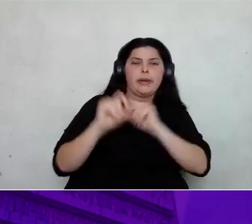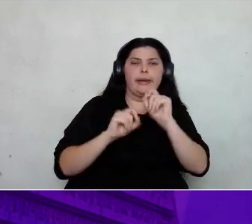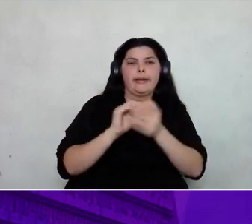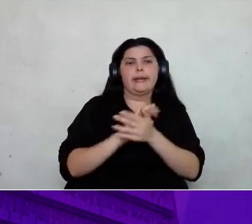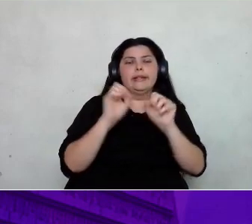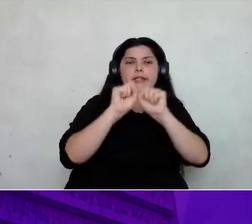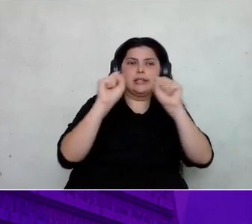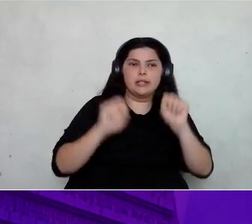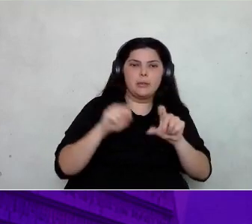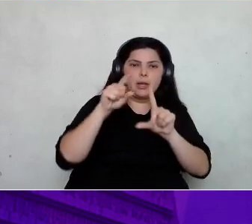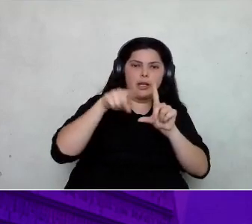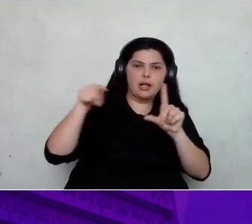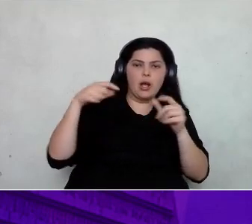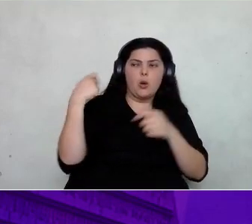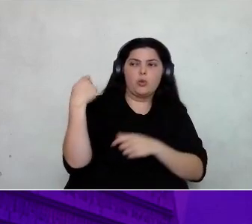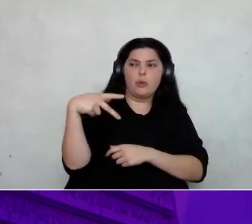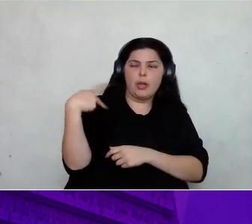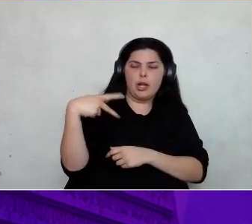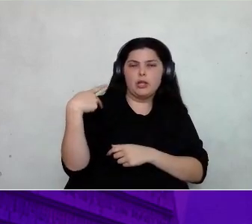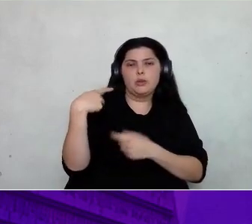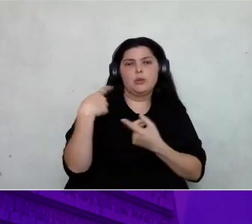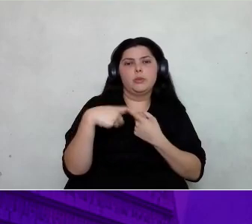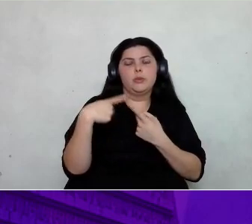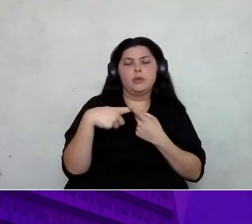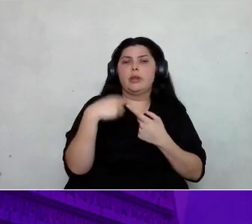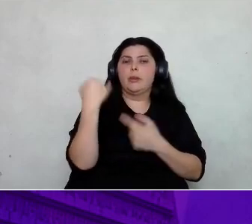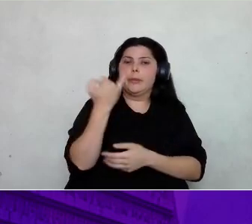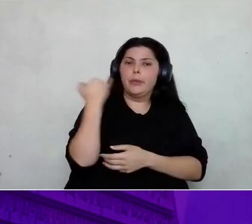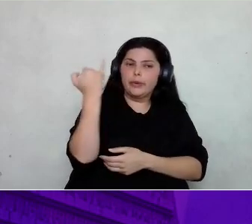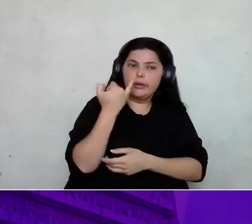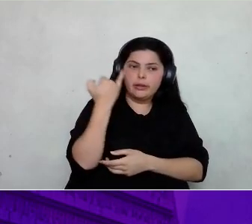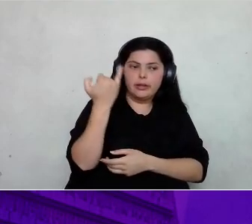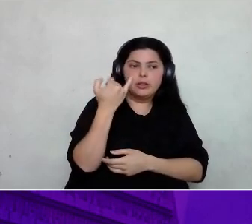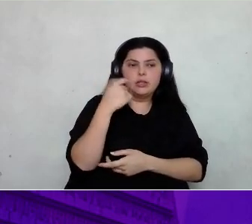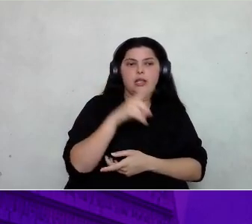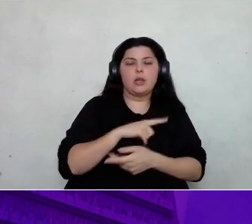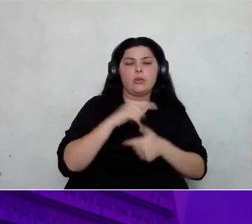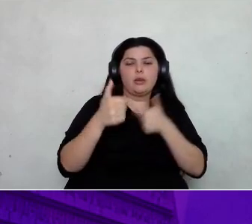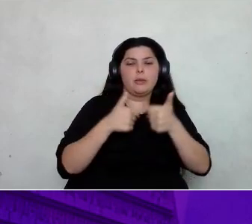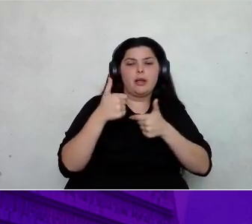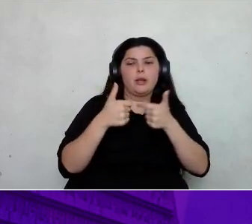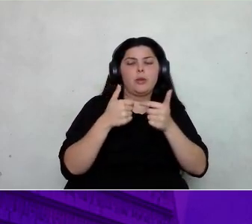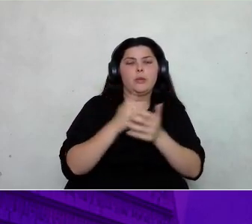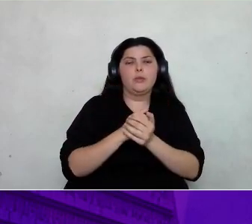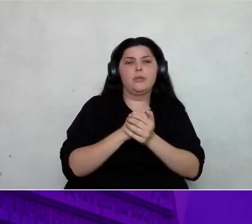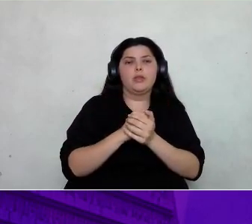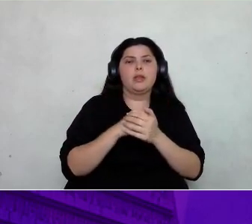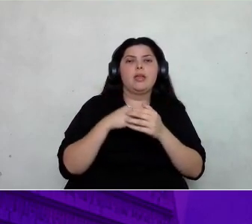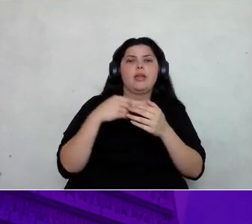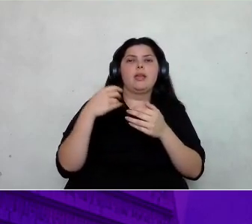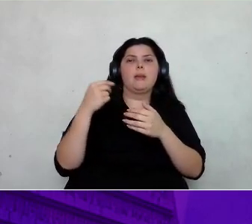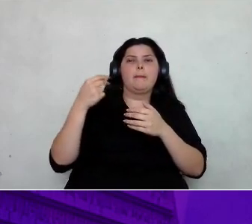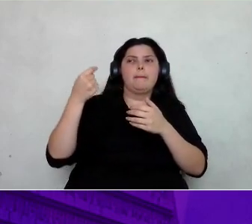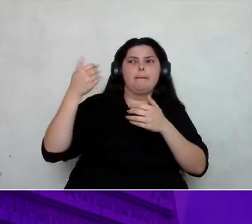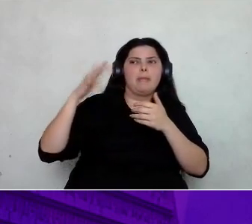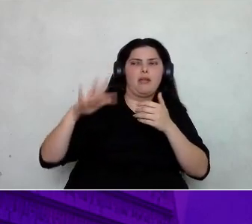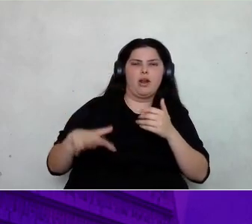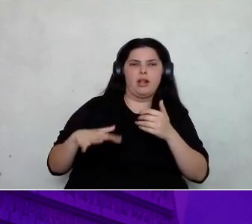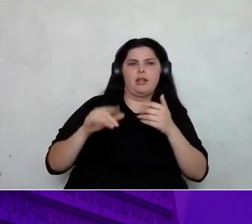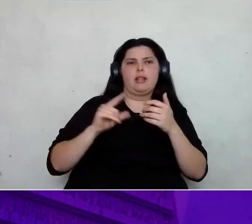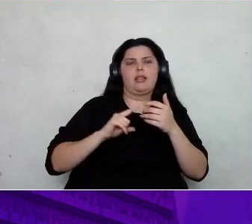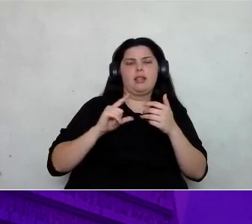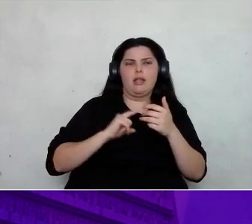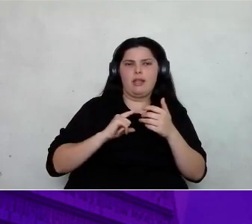escalonamento automático, porque isso também vai ser muito importante. Você tem um serviço que está trabalhando em Black Friday, ele vai receber muitas requisições. Como que você